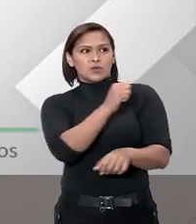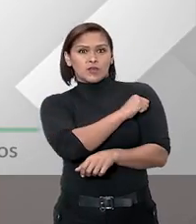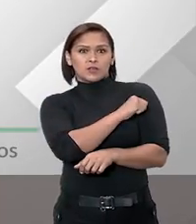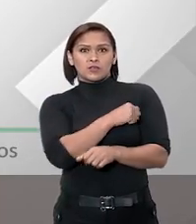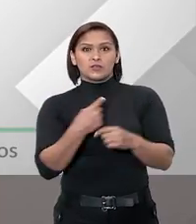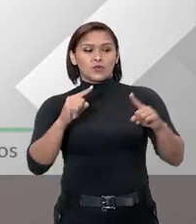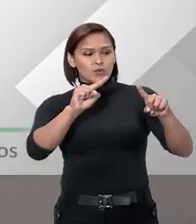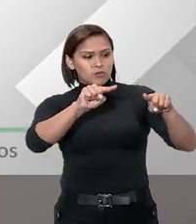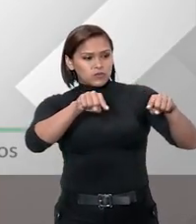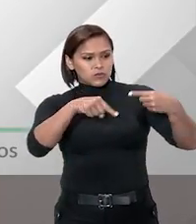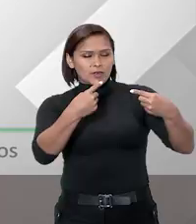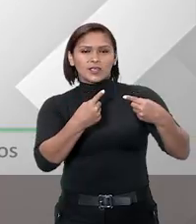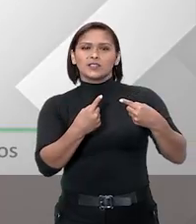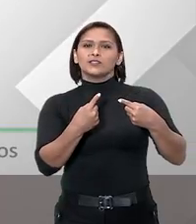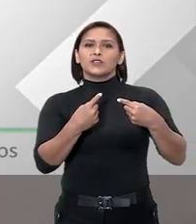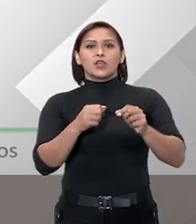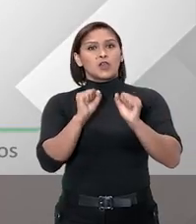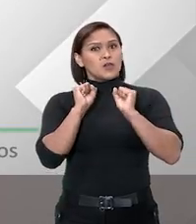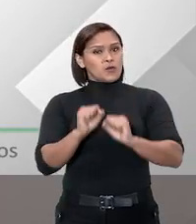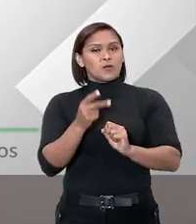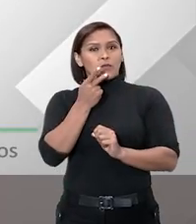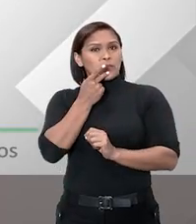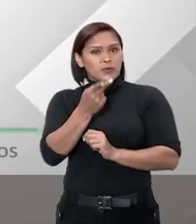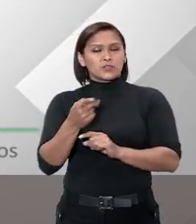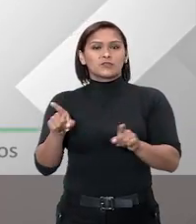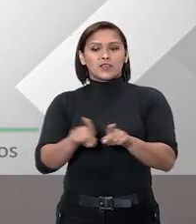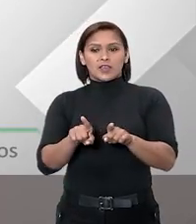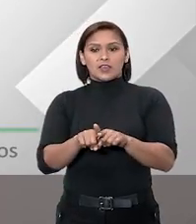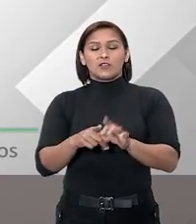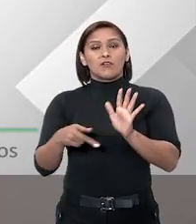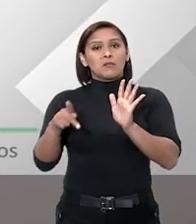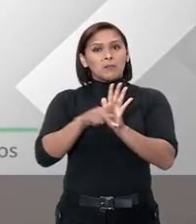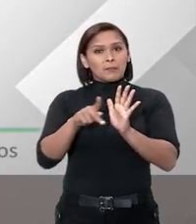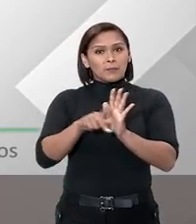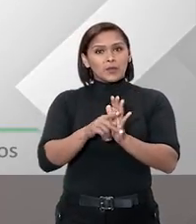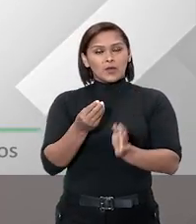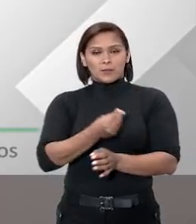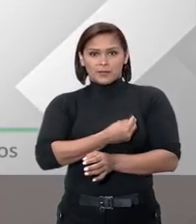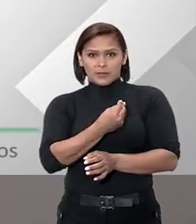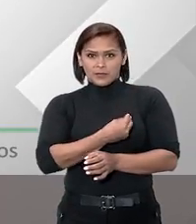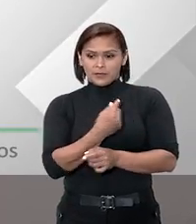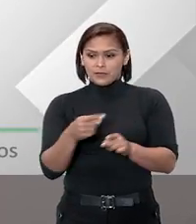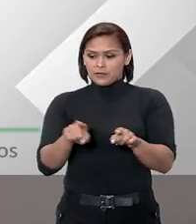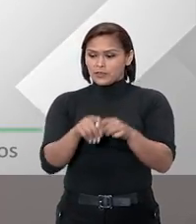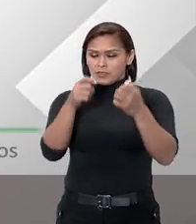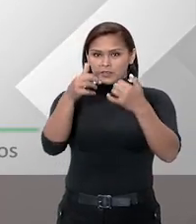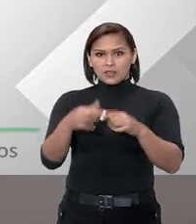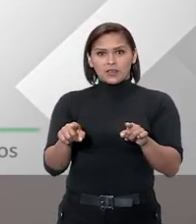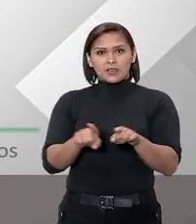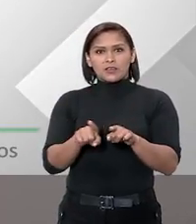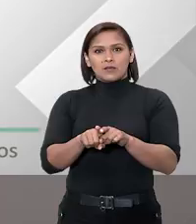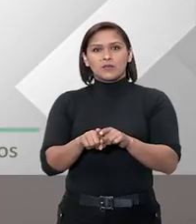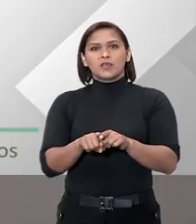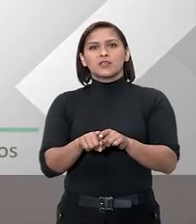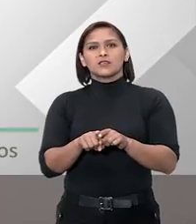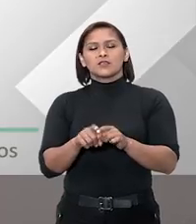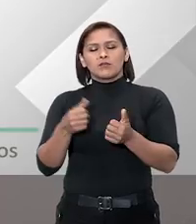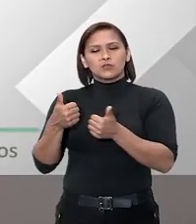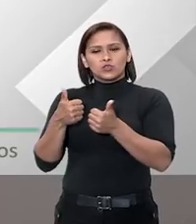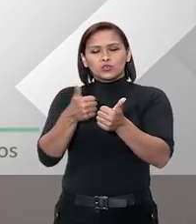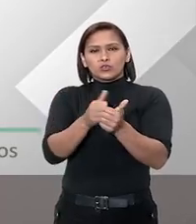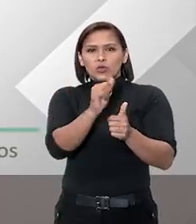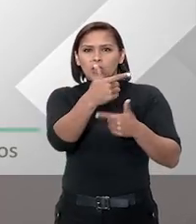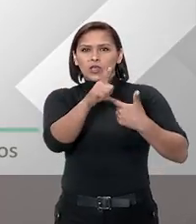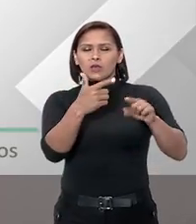O que eu enfrento, infelizmente, eu posso falar isso, e aí eu estou falando porque nós também somos instrutores em